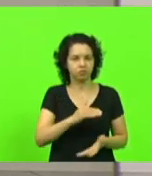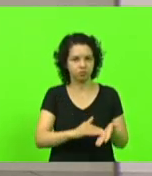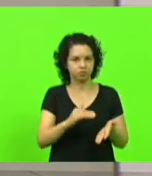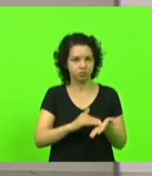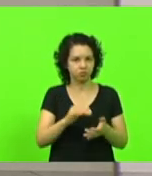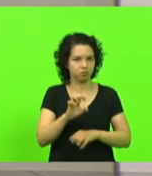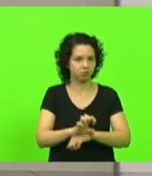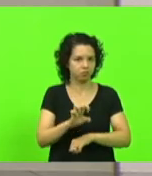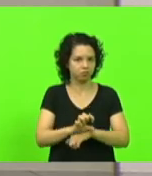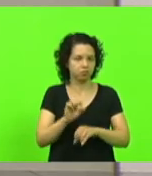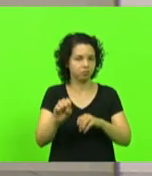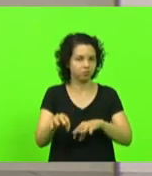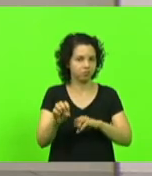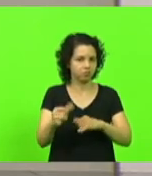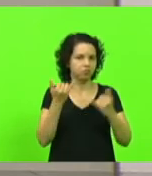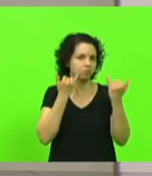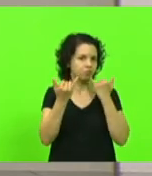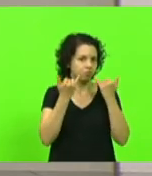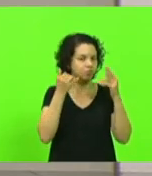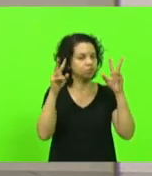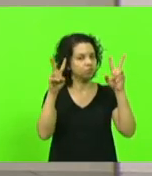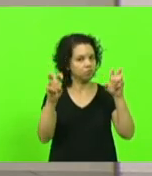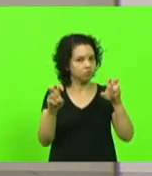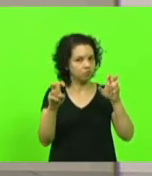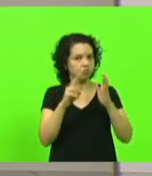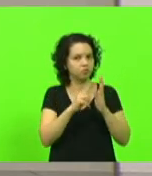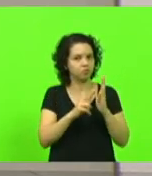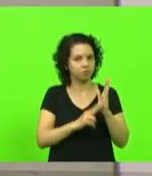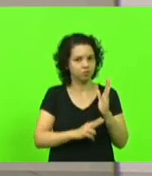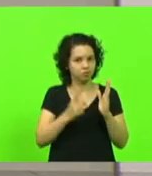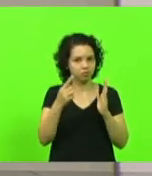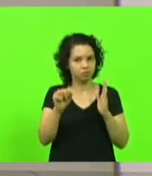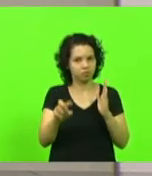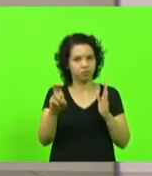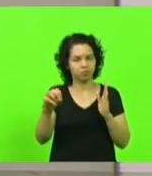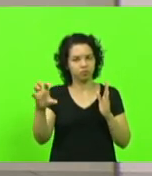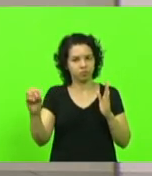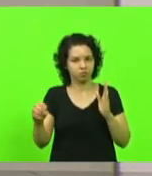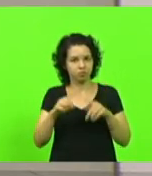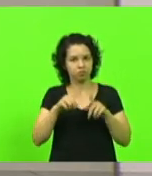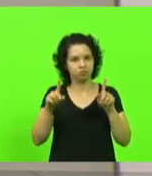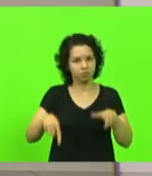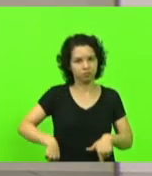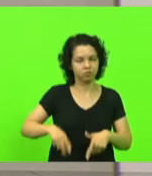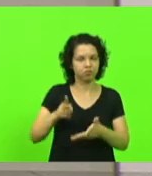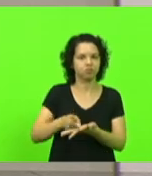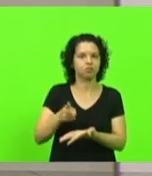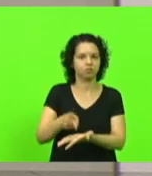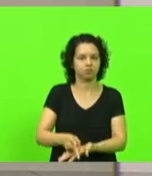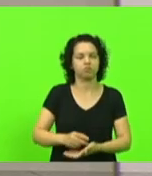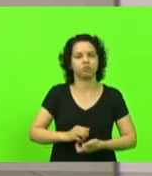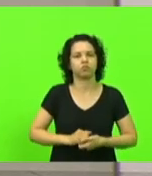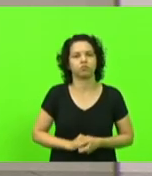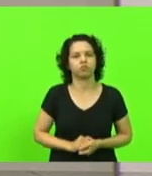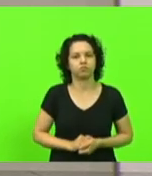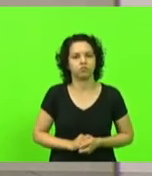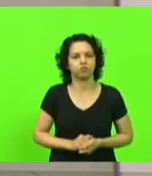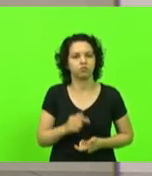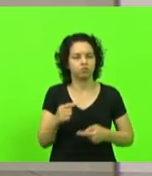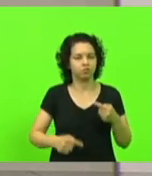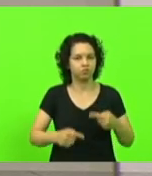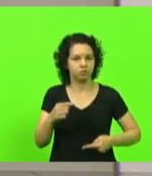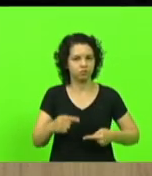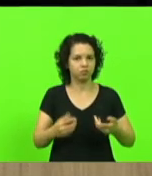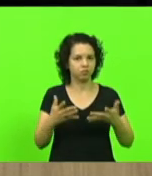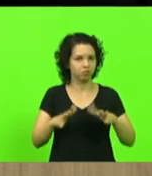Estado da Educação informações acerca da nomeação de 1.500 servidores efetivos, em discussão. Não havendo quem queira discutir,